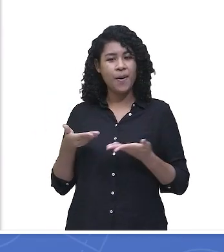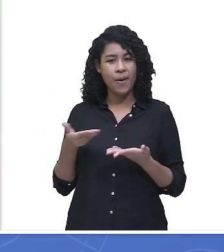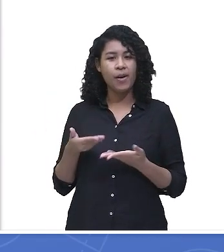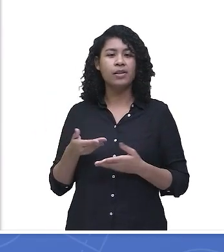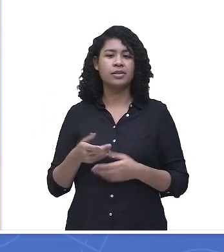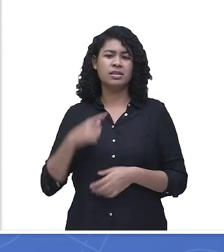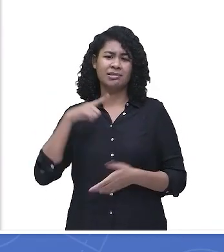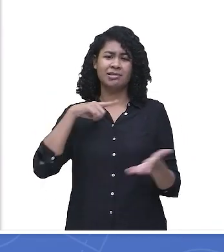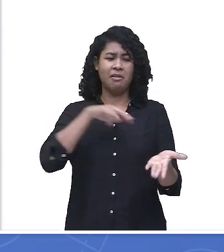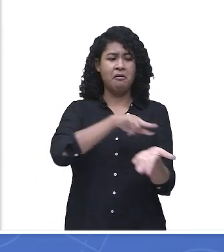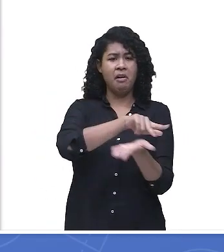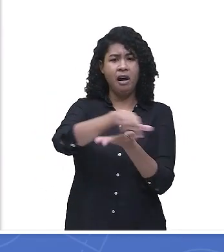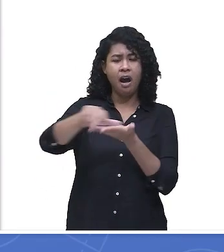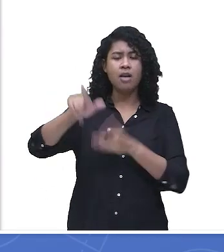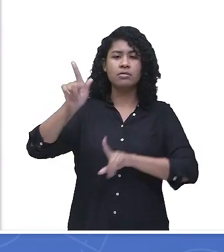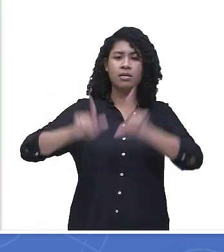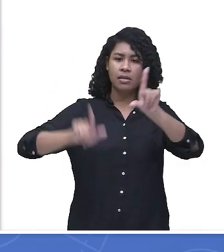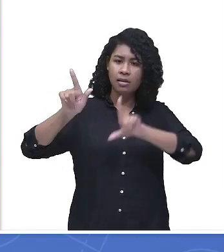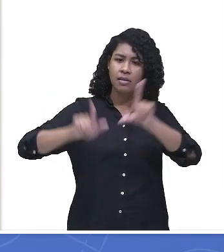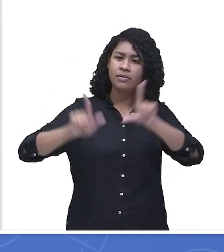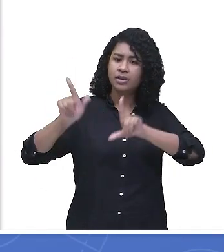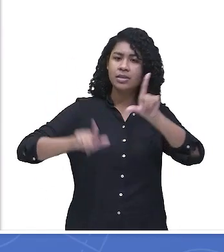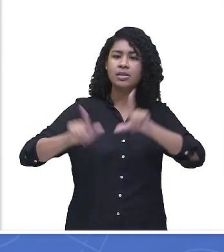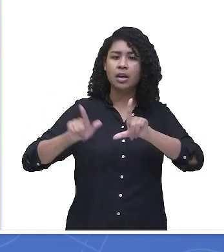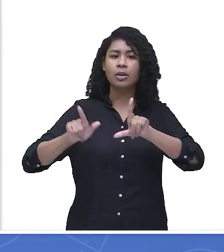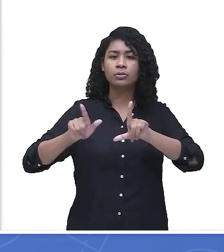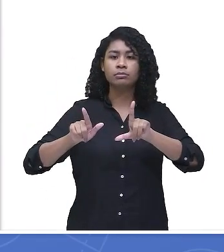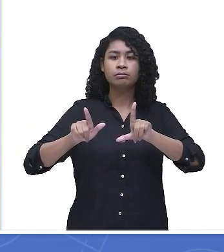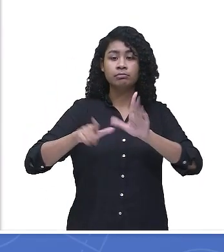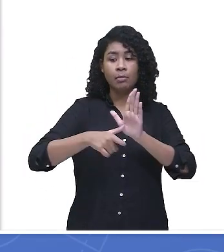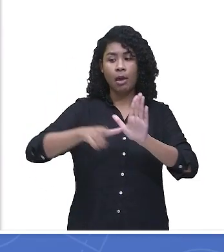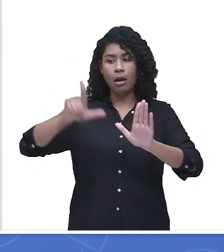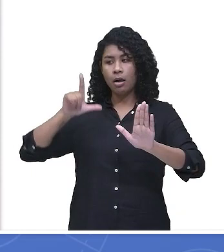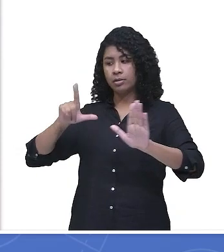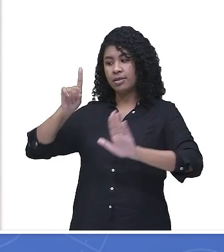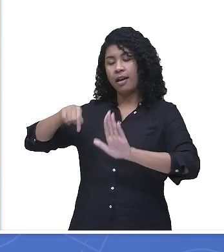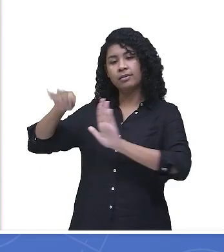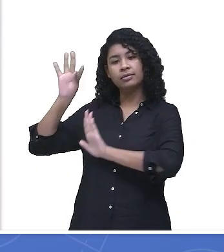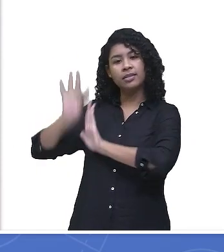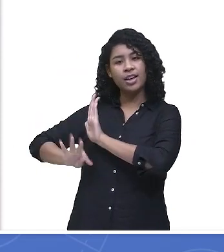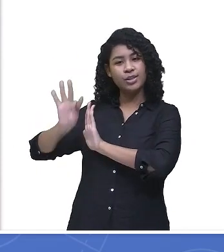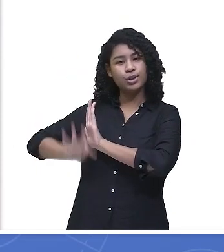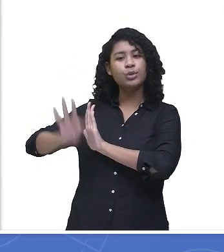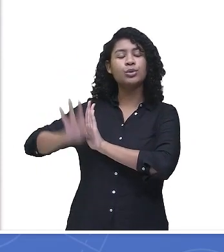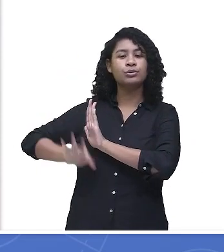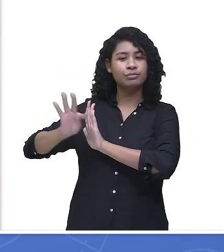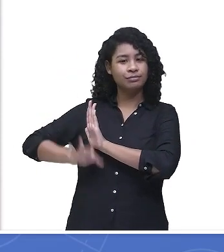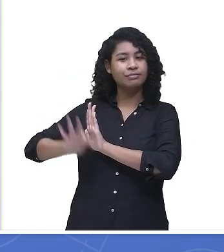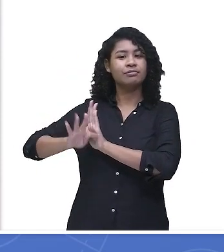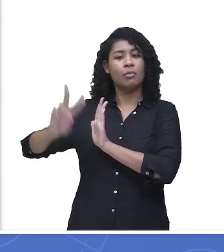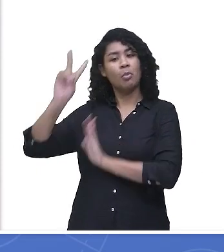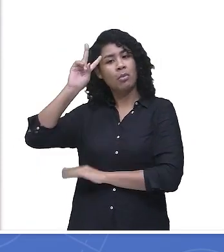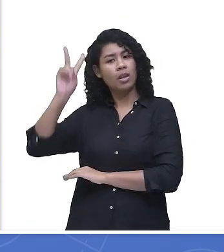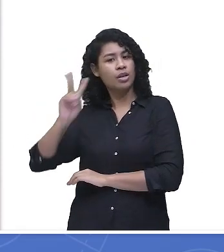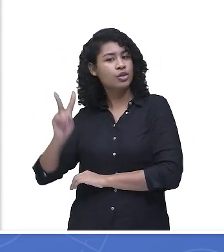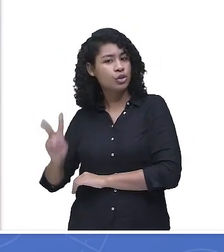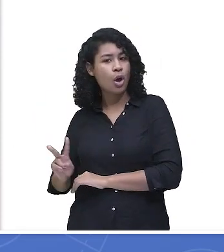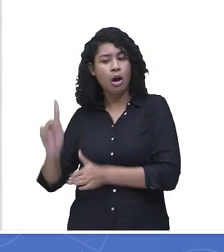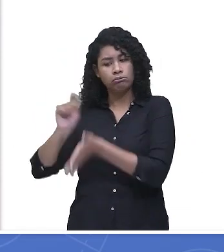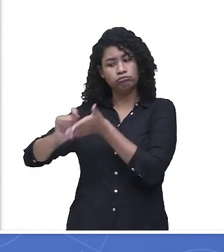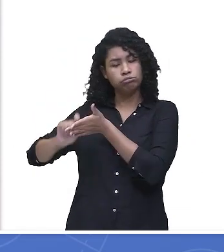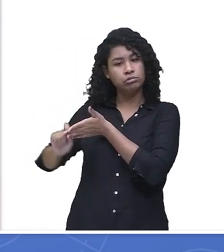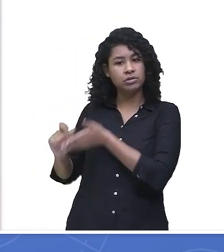Diversas novelas que passam na TV, que foram inspiradas, de repente, ali em determinada história, em